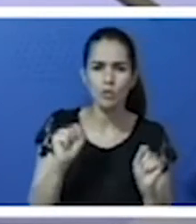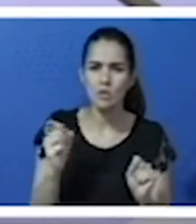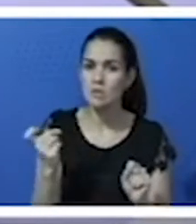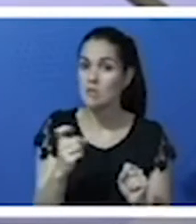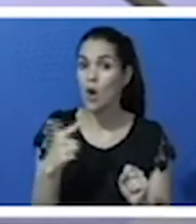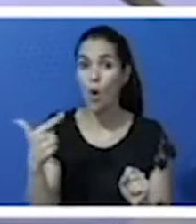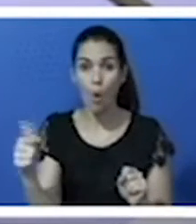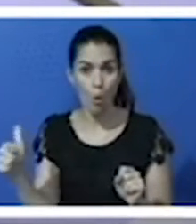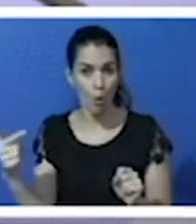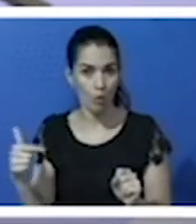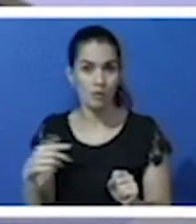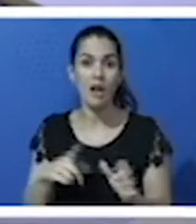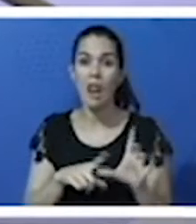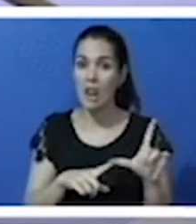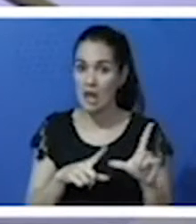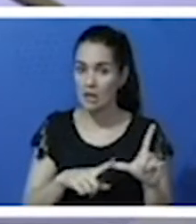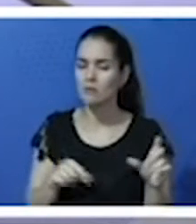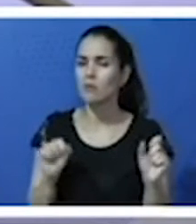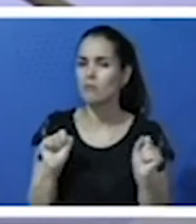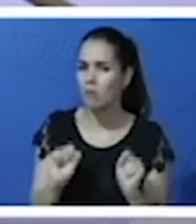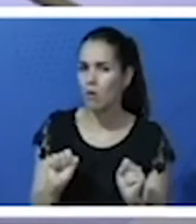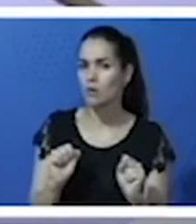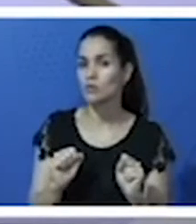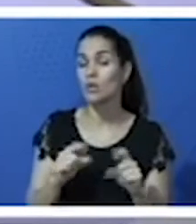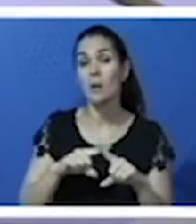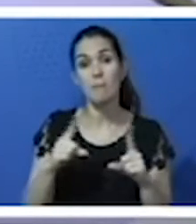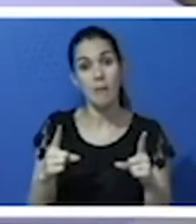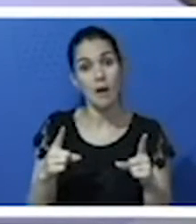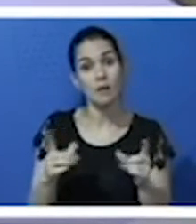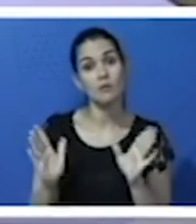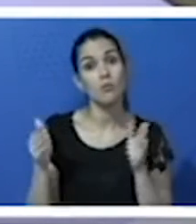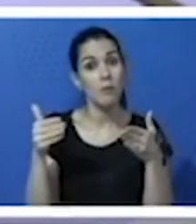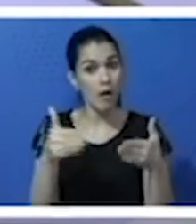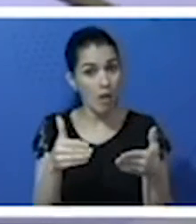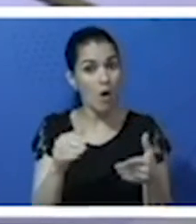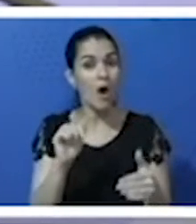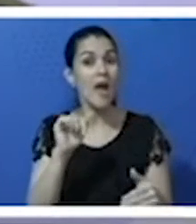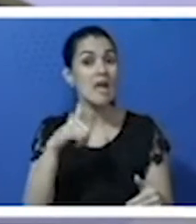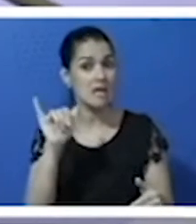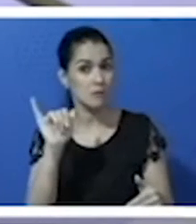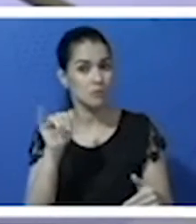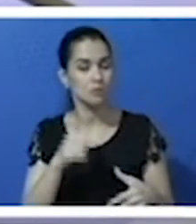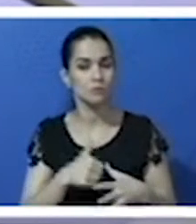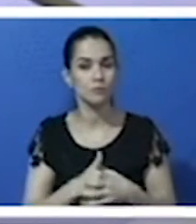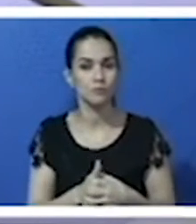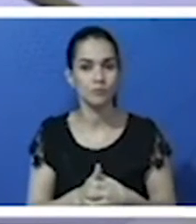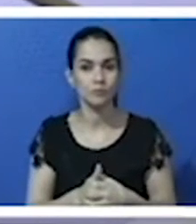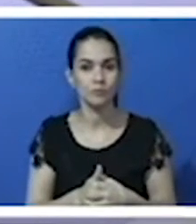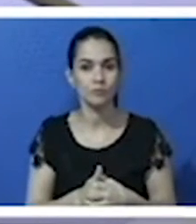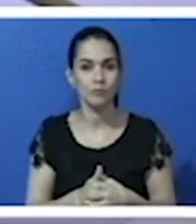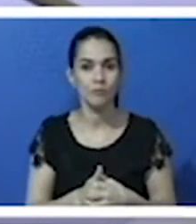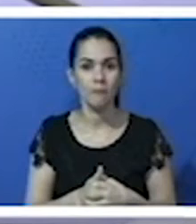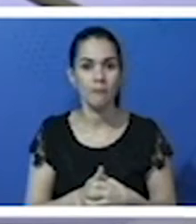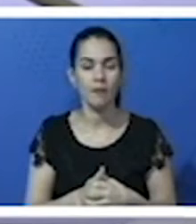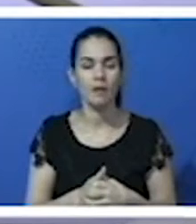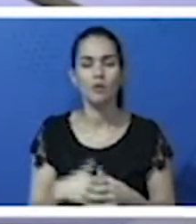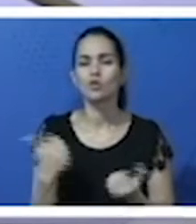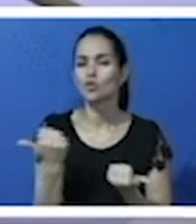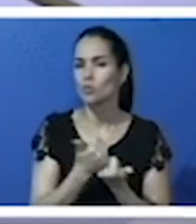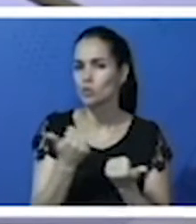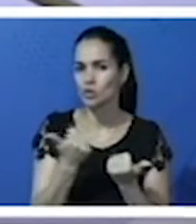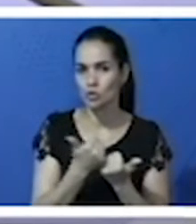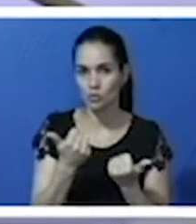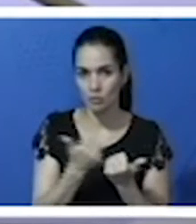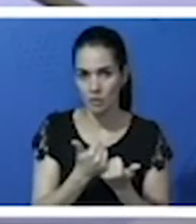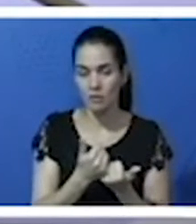o padrão é y mesmo. Os procedimentos para resolver uma equação biquadrada são substituir a incógnita dada por outra,